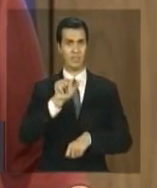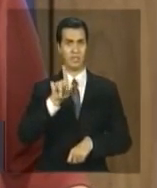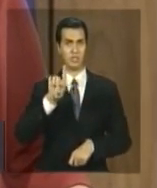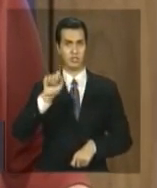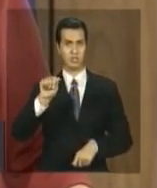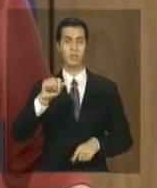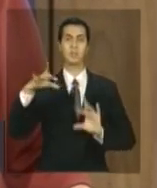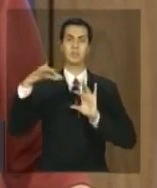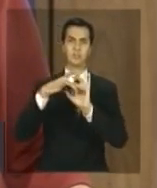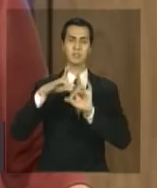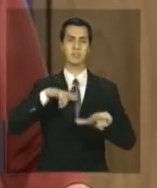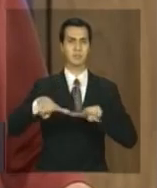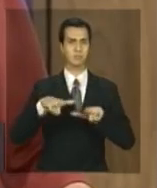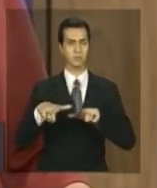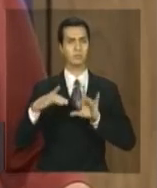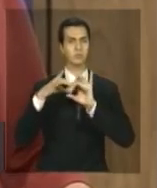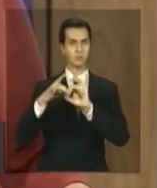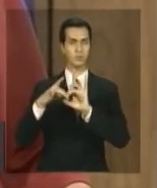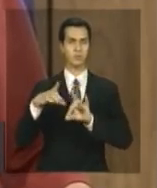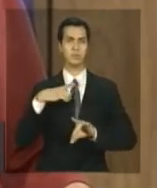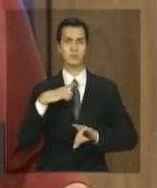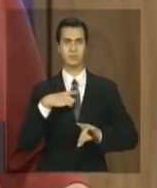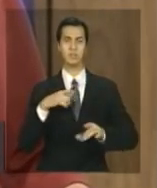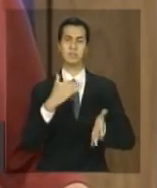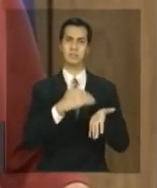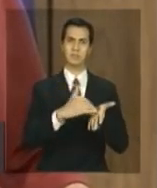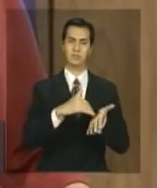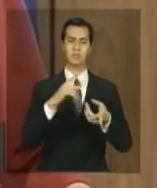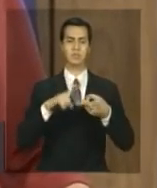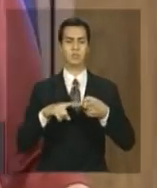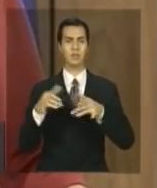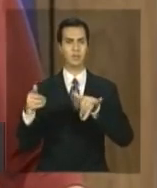parceria. Escritório e laboratório